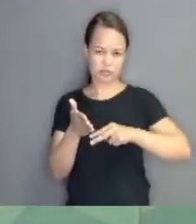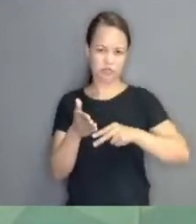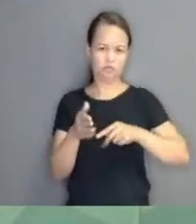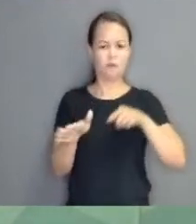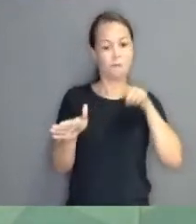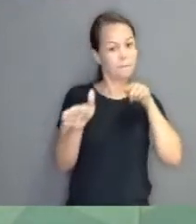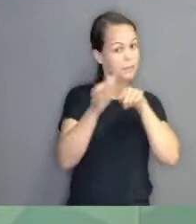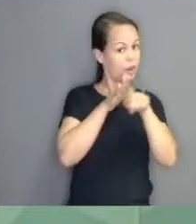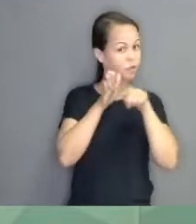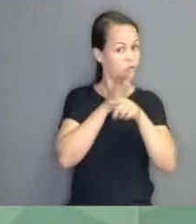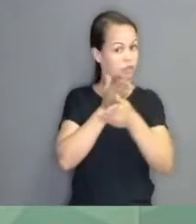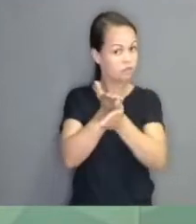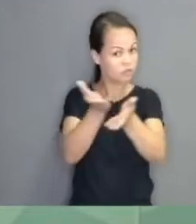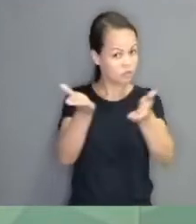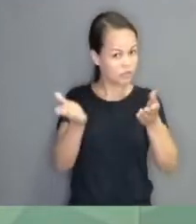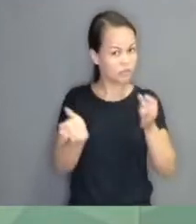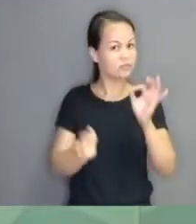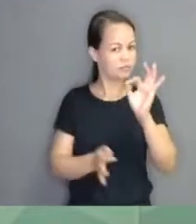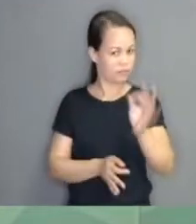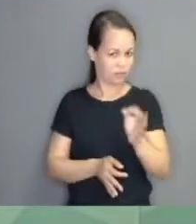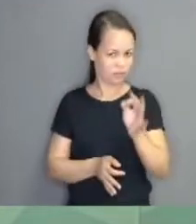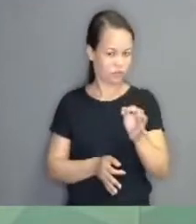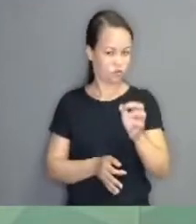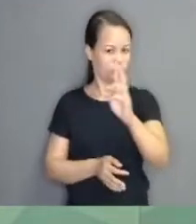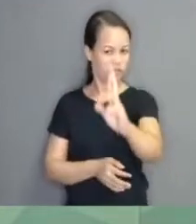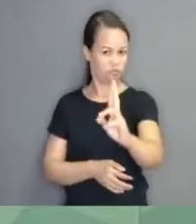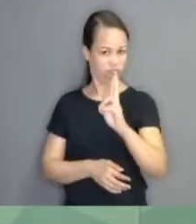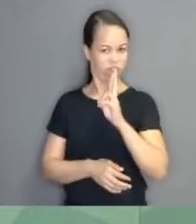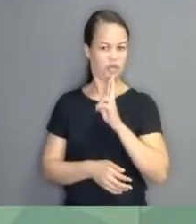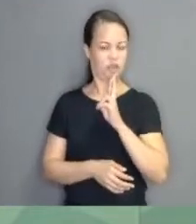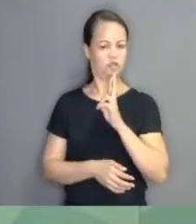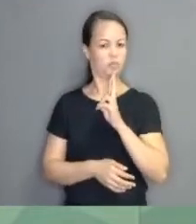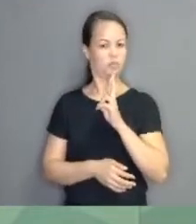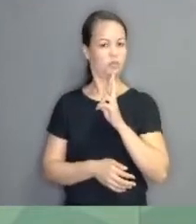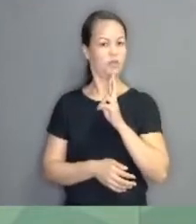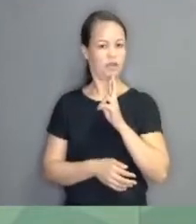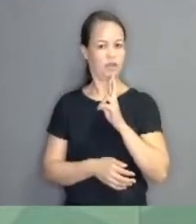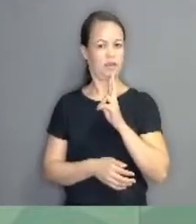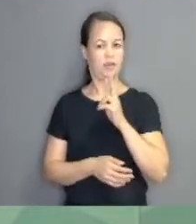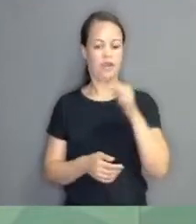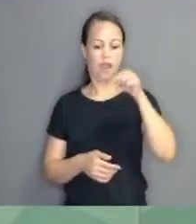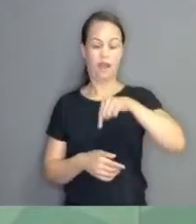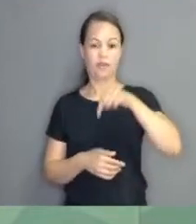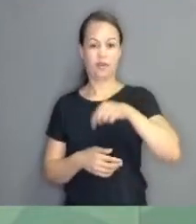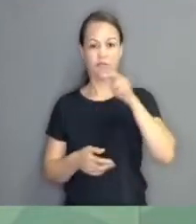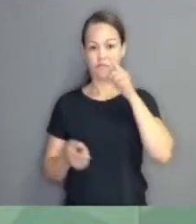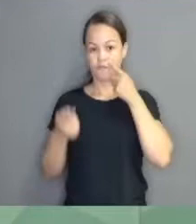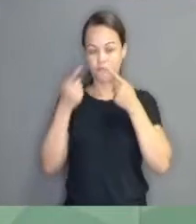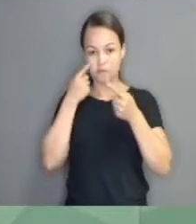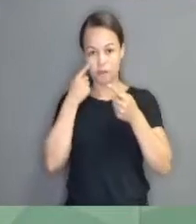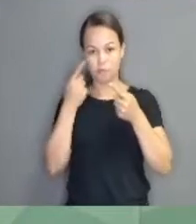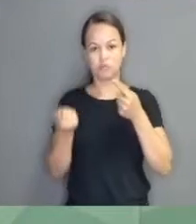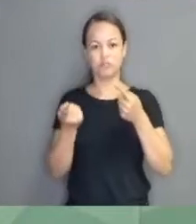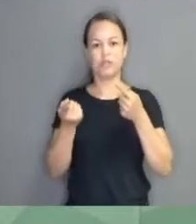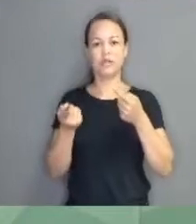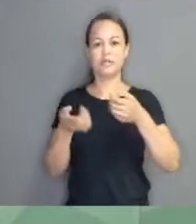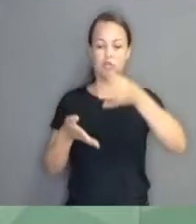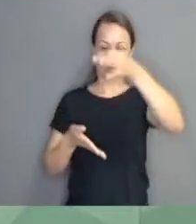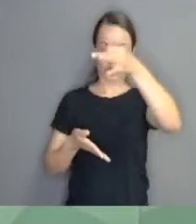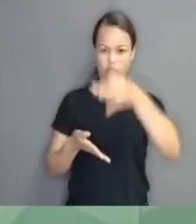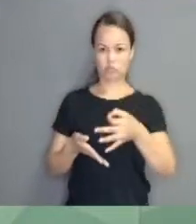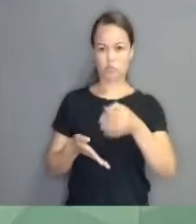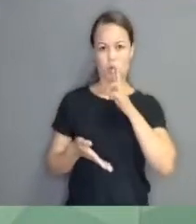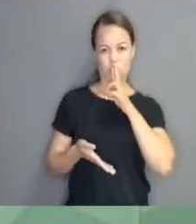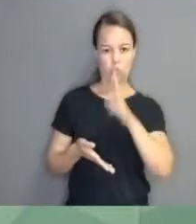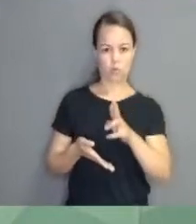vou fazer algumas perguntas para você está certo vocês vão responder e aqui a gente vai ver se a gente consegue chegar na